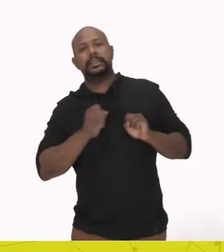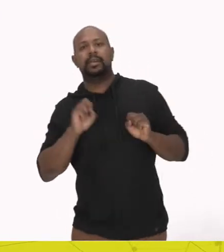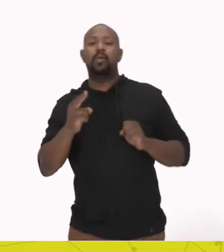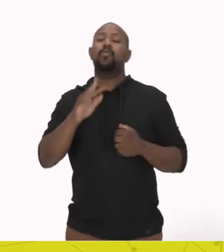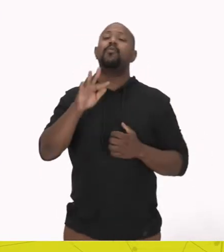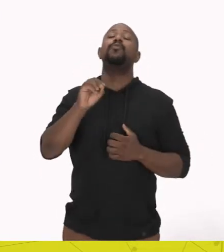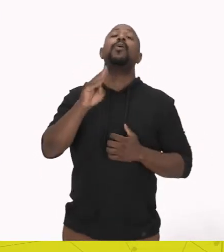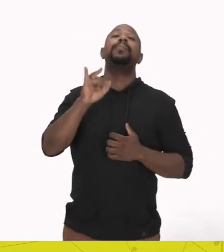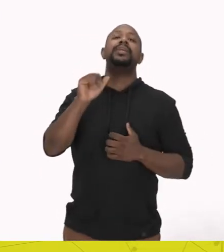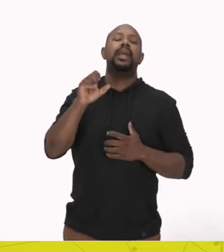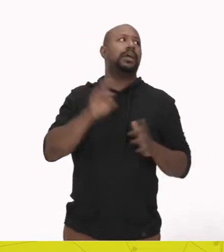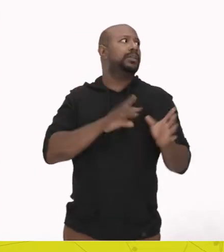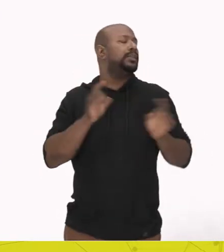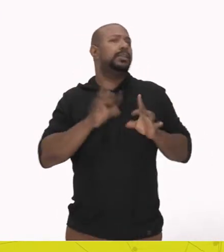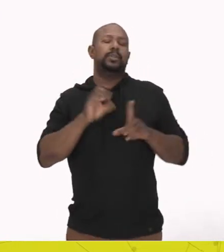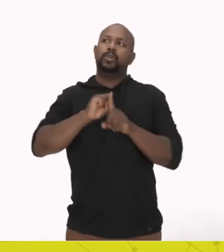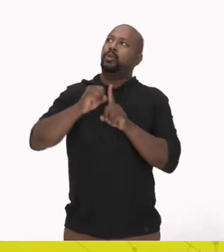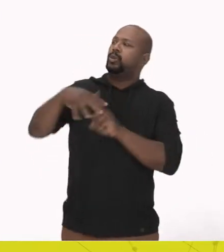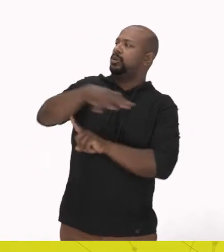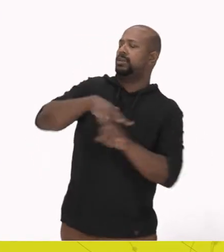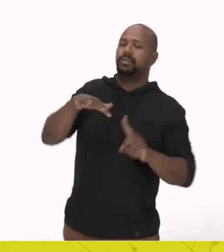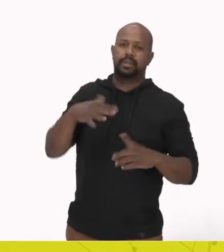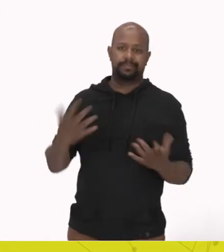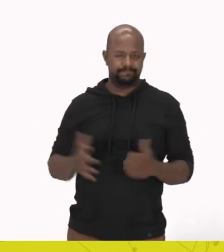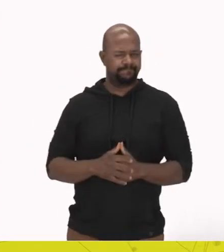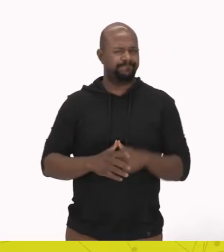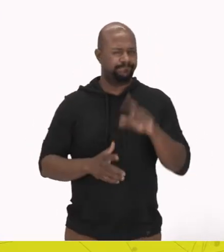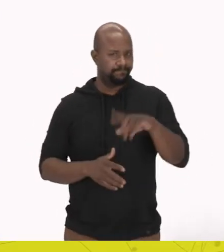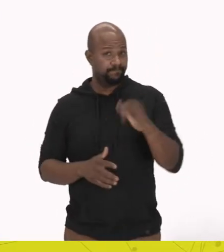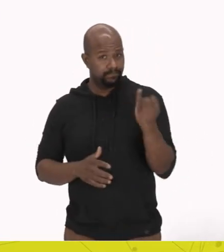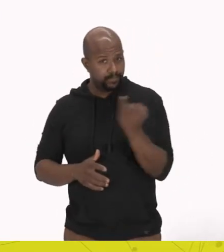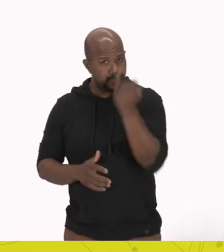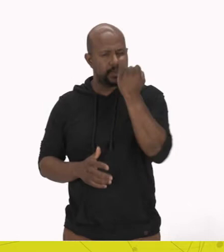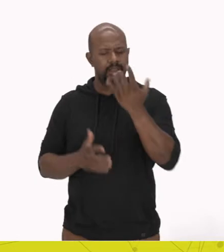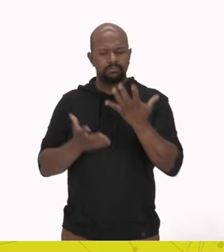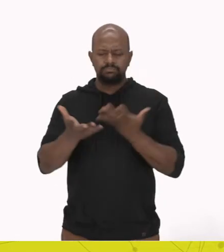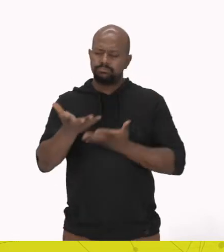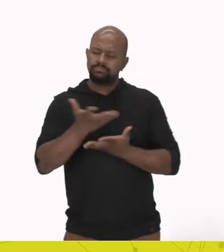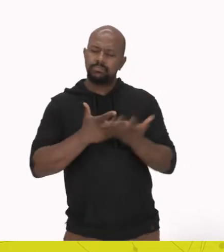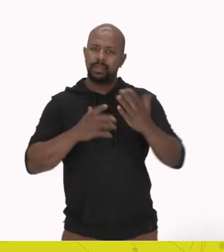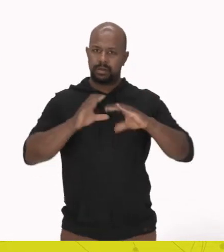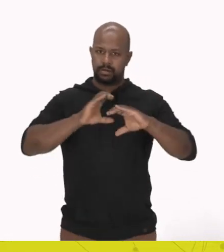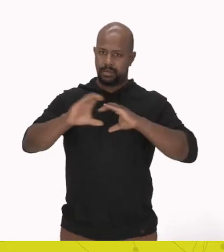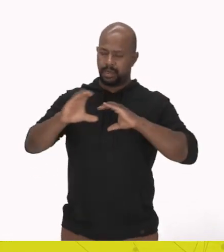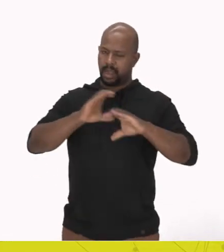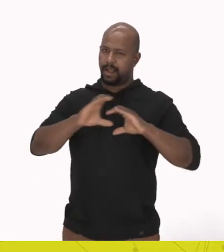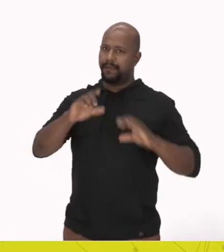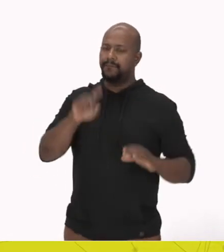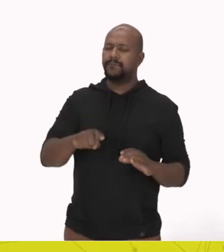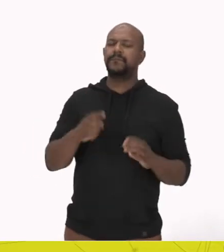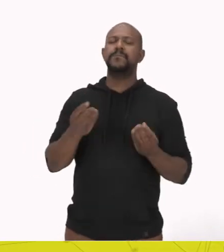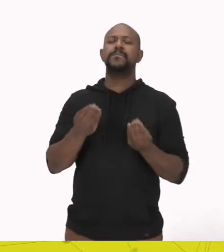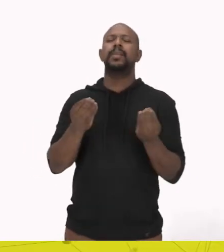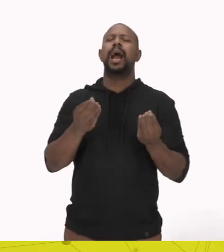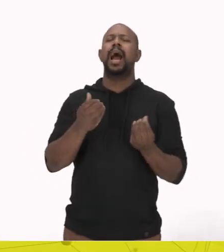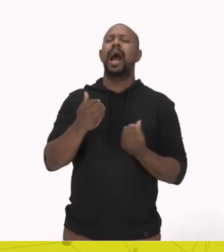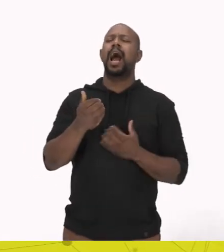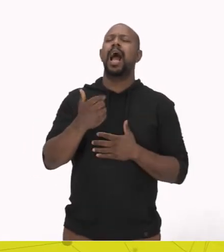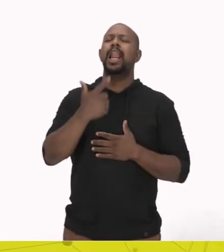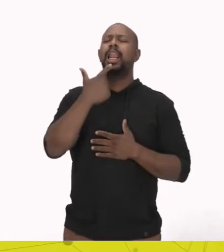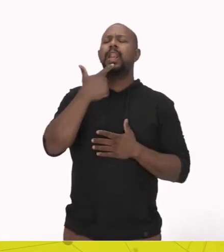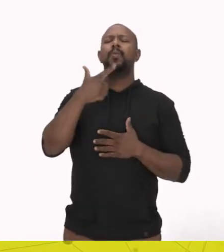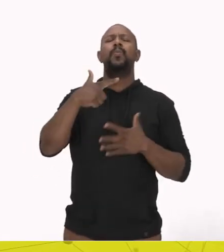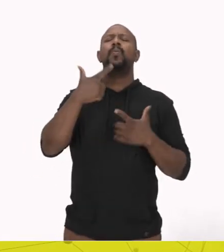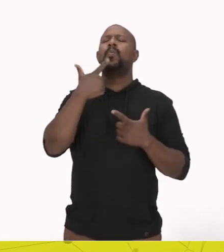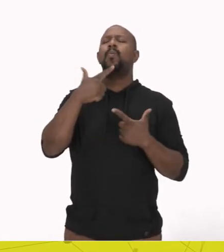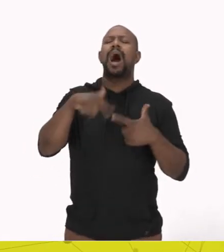ansiedade ou fobia social. É importante estabelecer uma comunicação através da